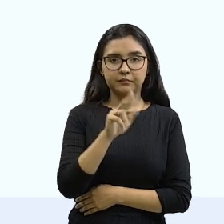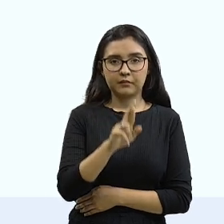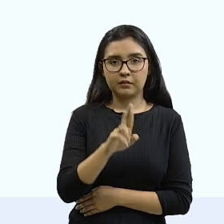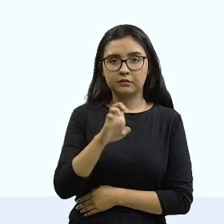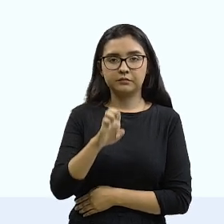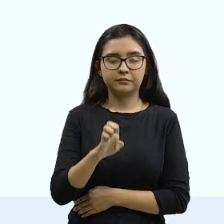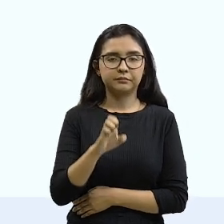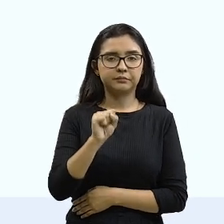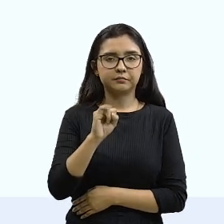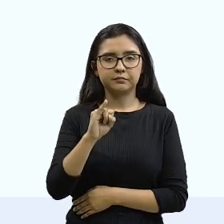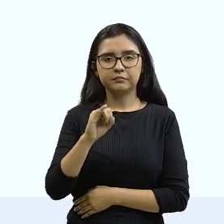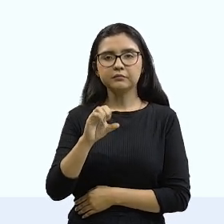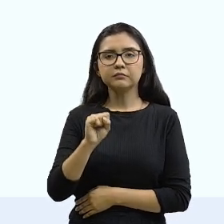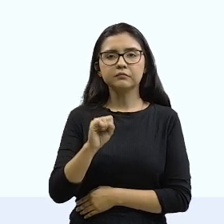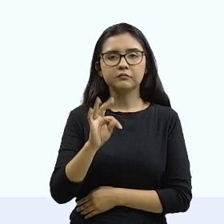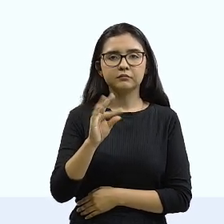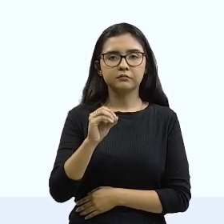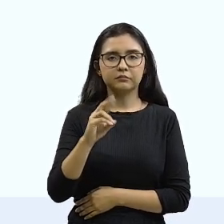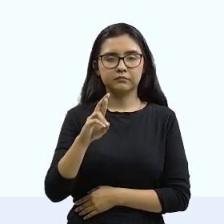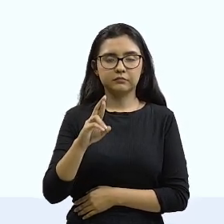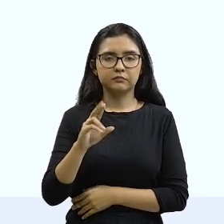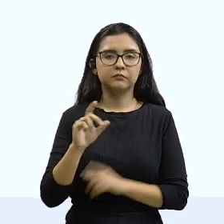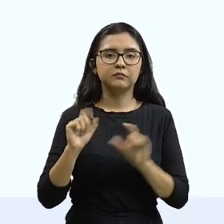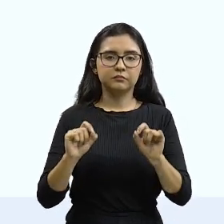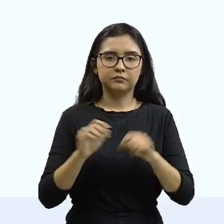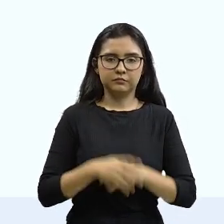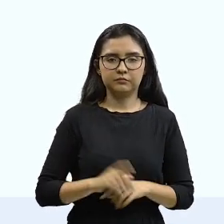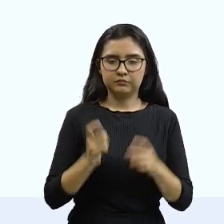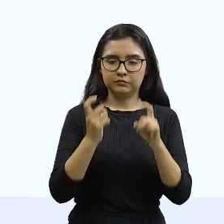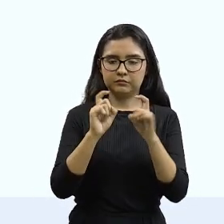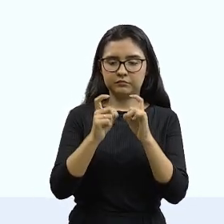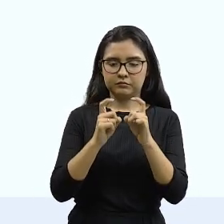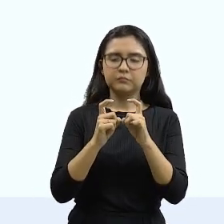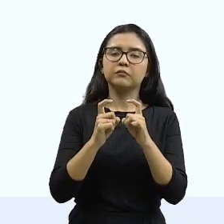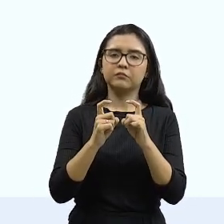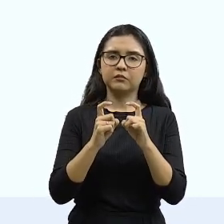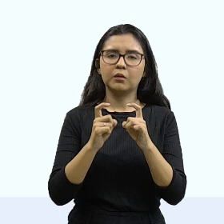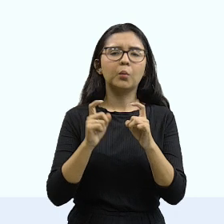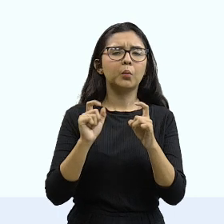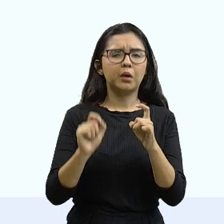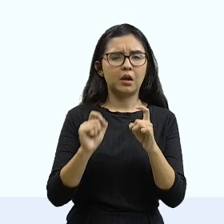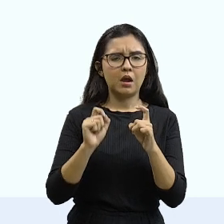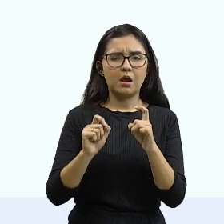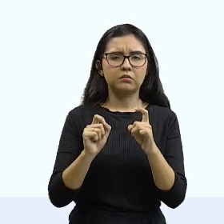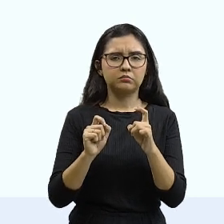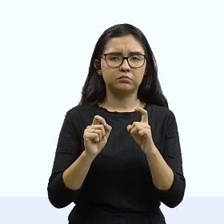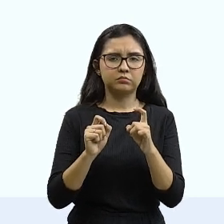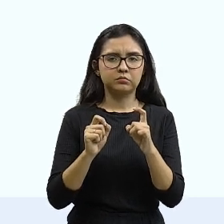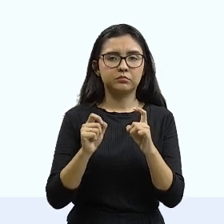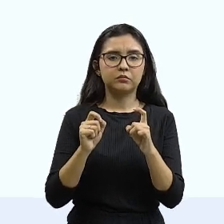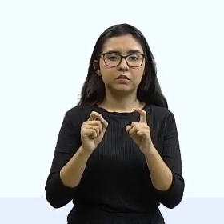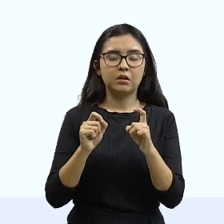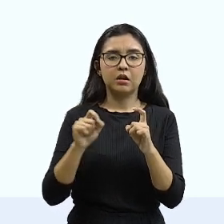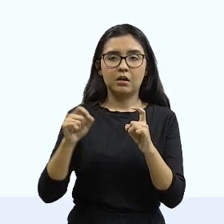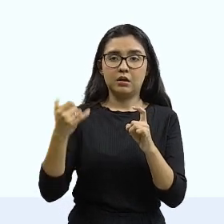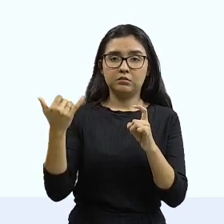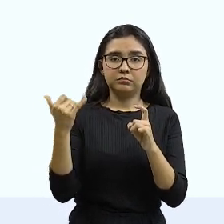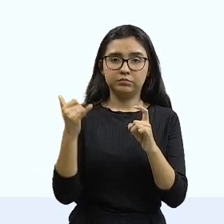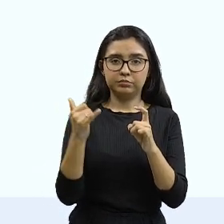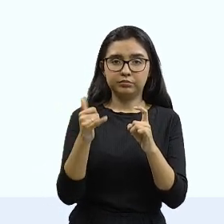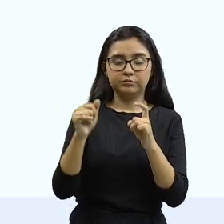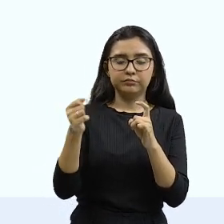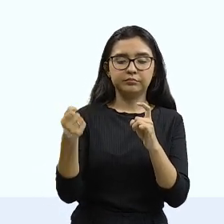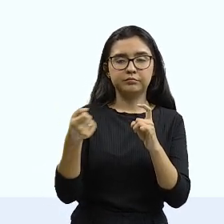energia elétrica em energia térmica. A corrente elétrica, como você pode perceber, ela entra sempre pelo